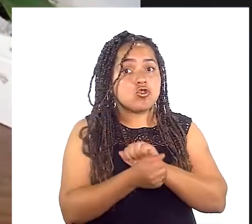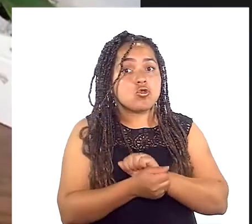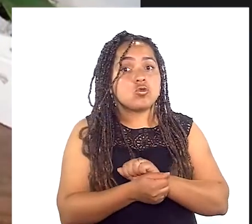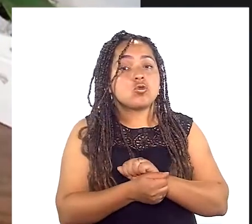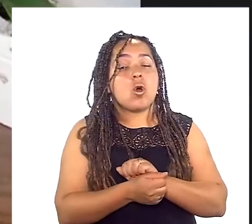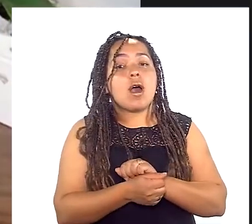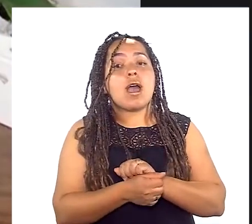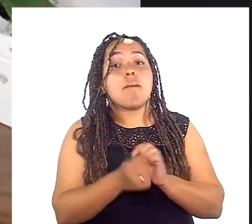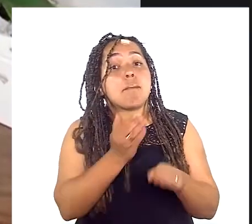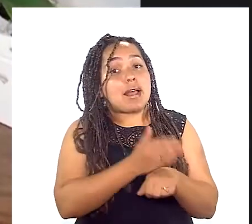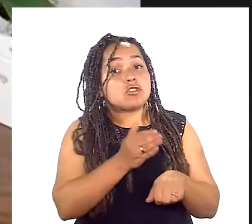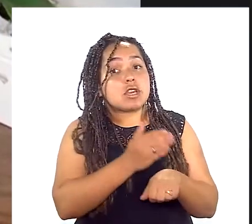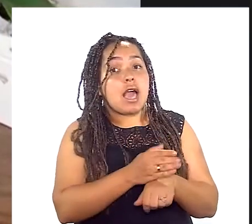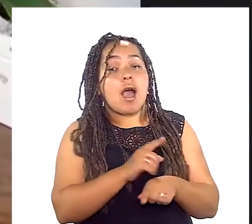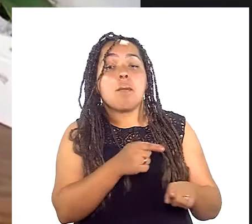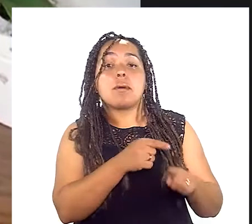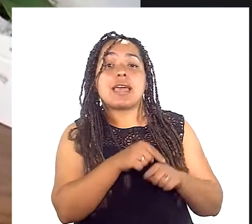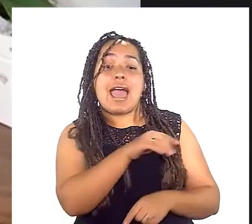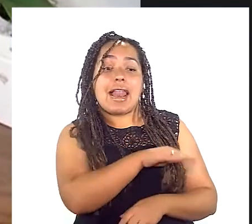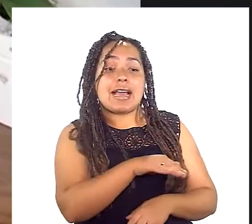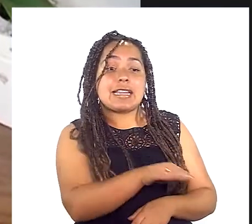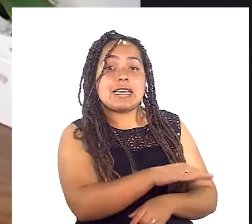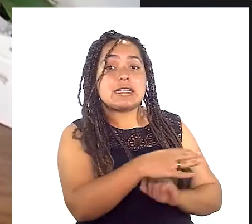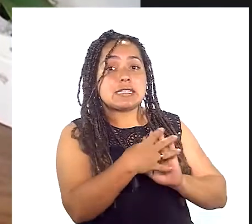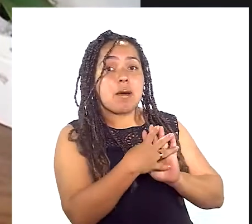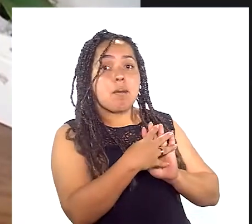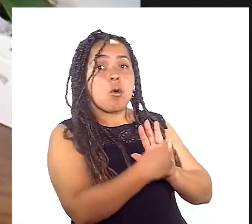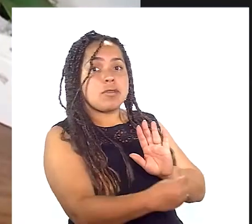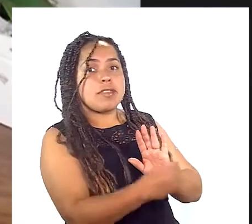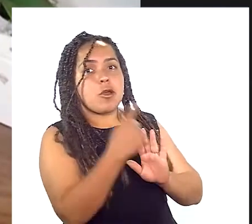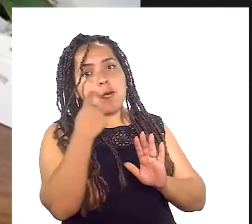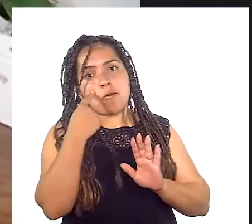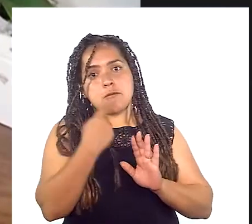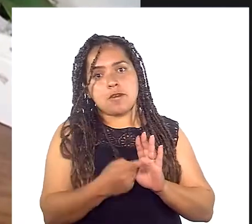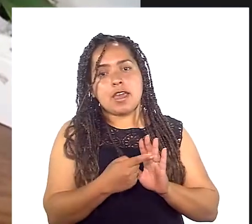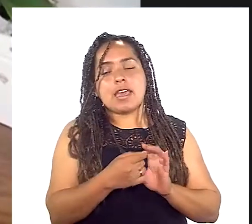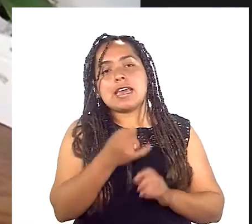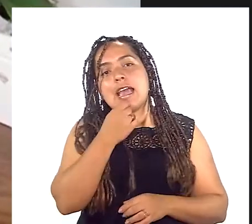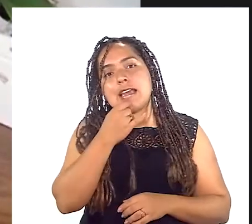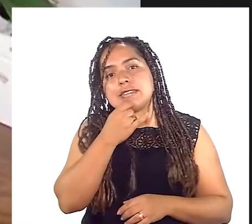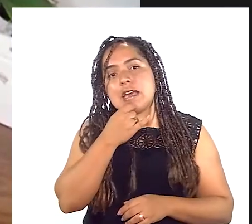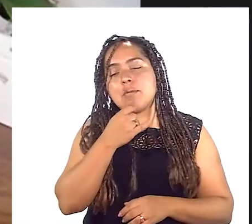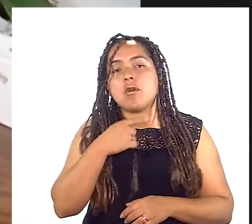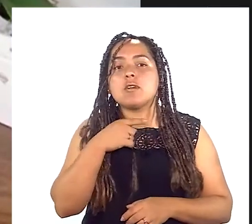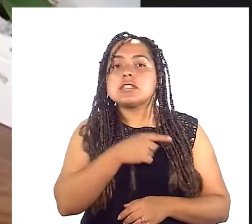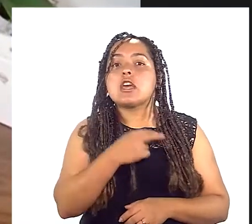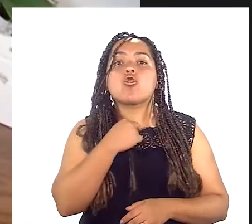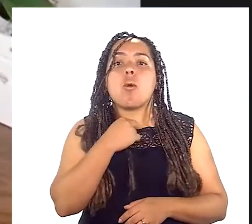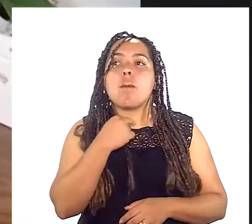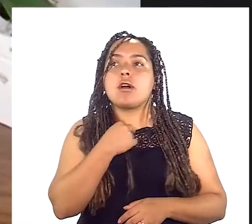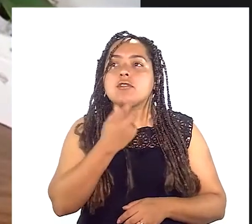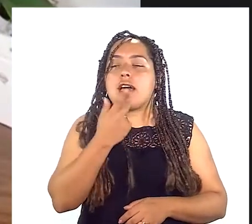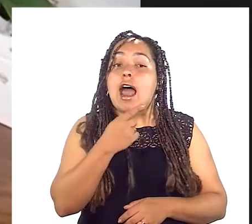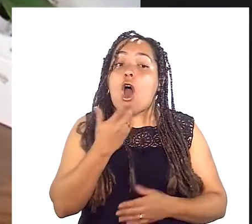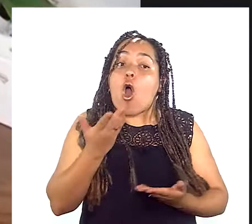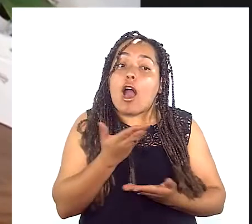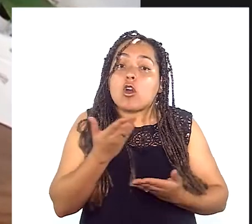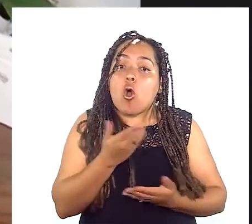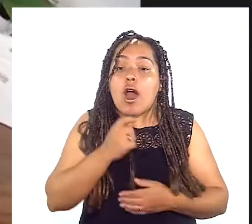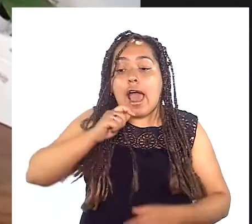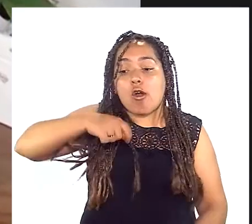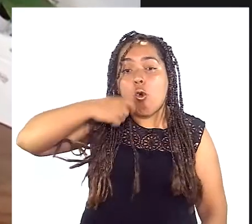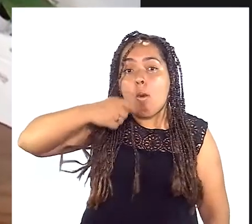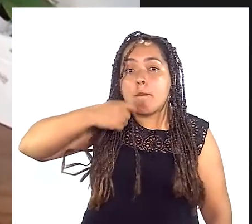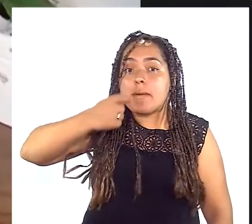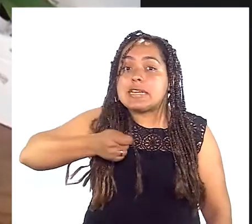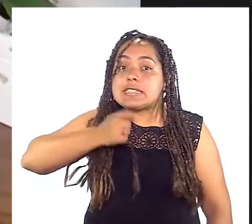cumprir e praticar. Né? E você também dar o exemplo, não adianta você falar que agora é o momento de almoçar e você levar um celular